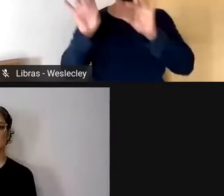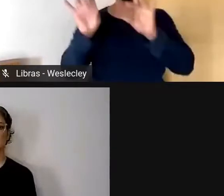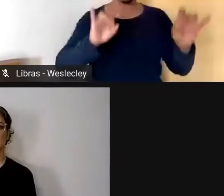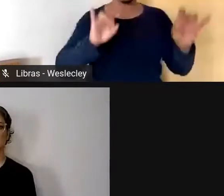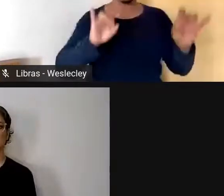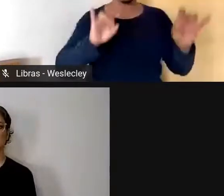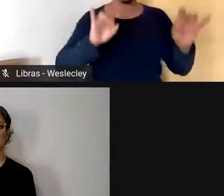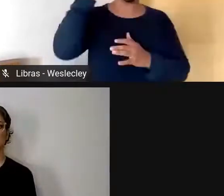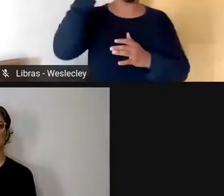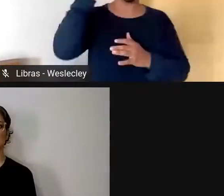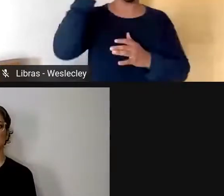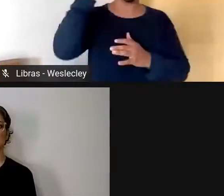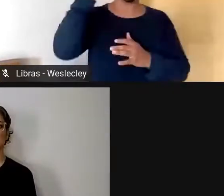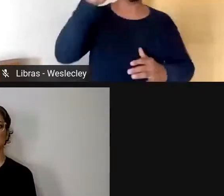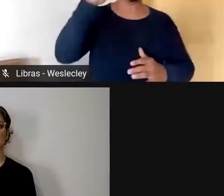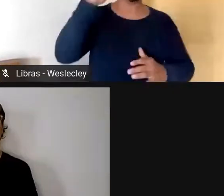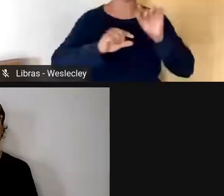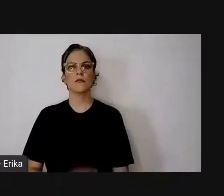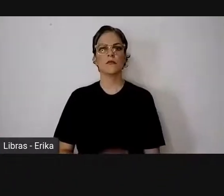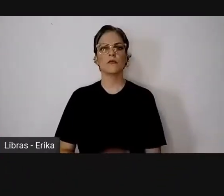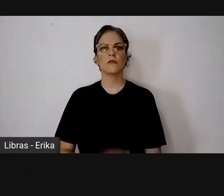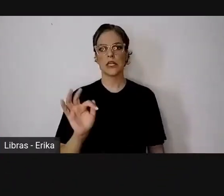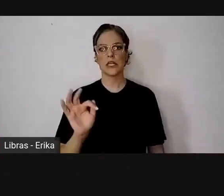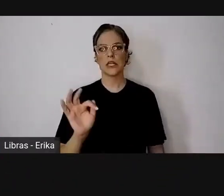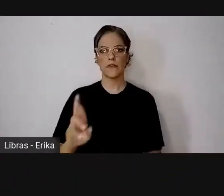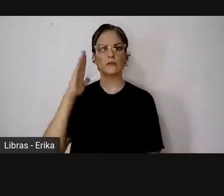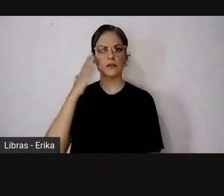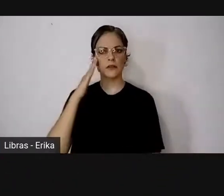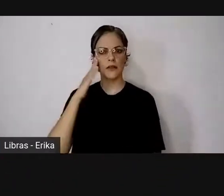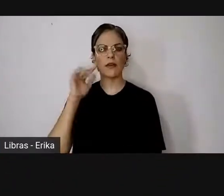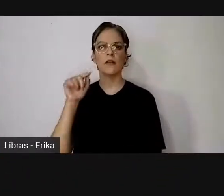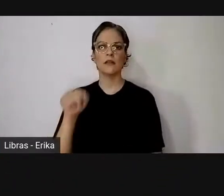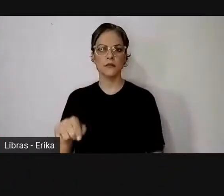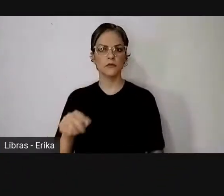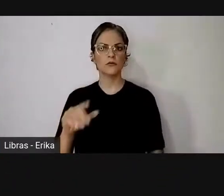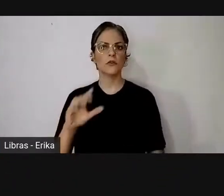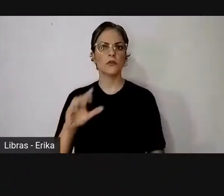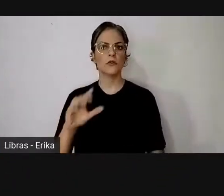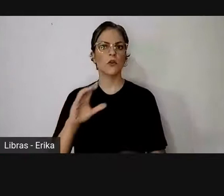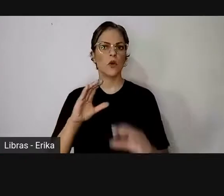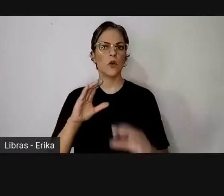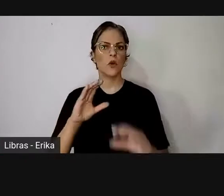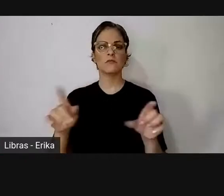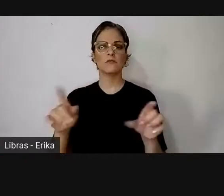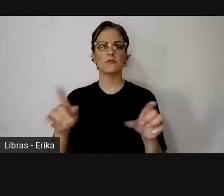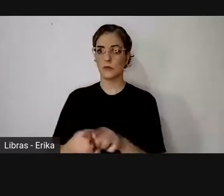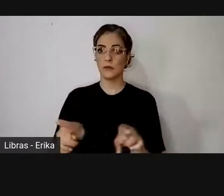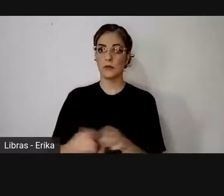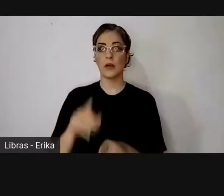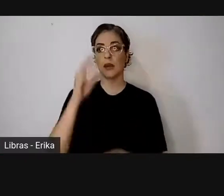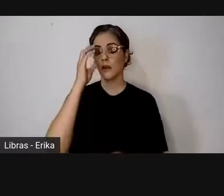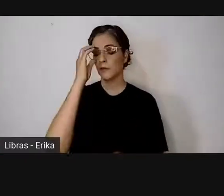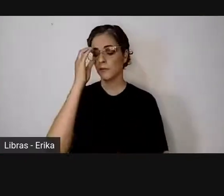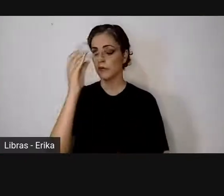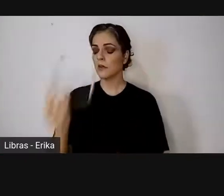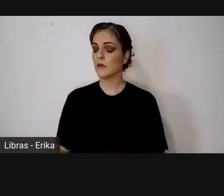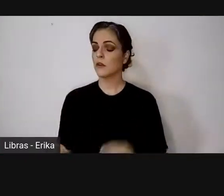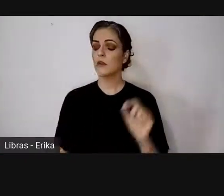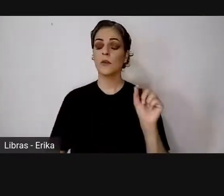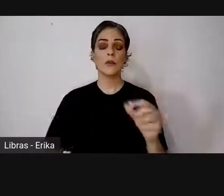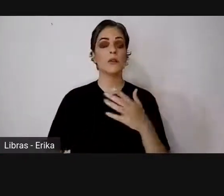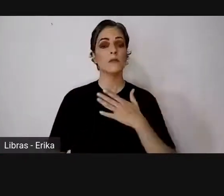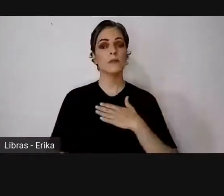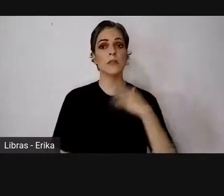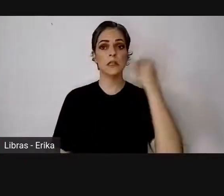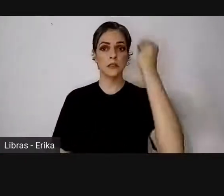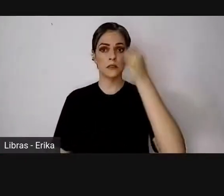entende essa nossa condição, mas o CEFOR, a minha experiência, eu acho que, se eu não me engano, eu fui a segunda